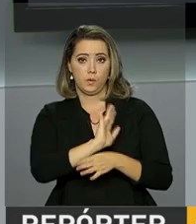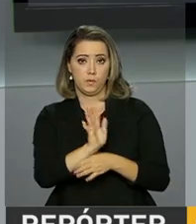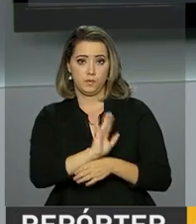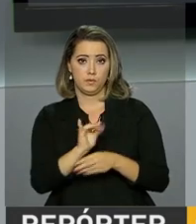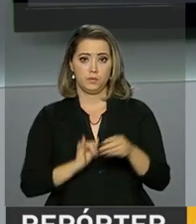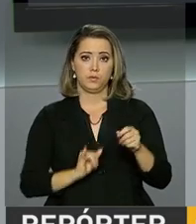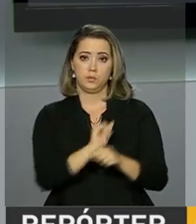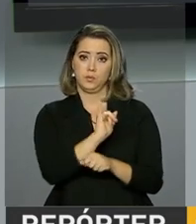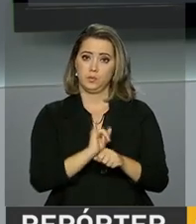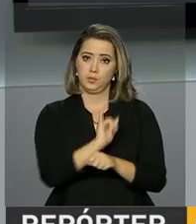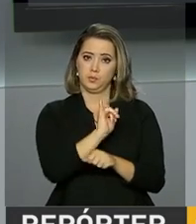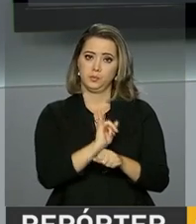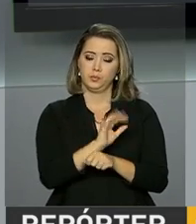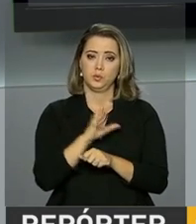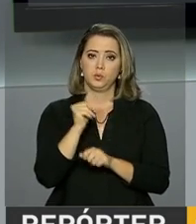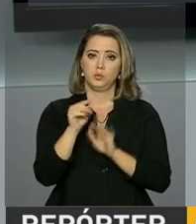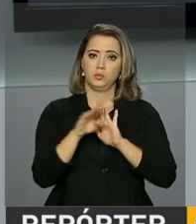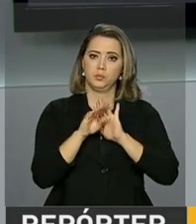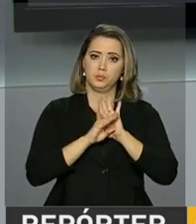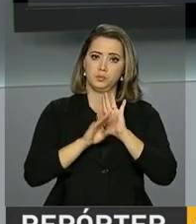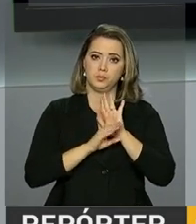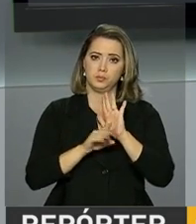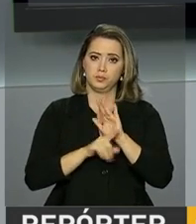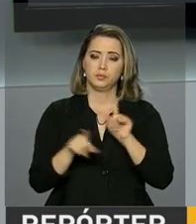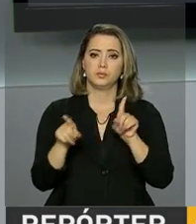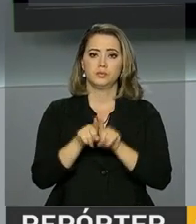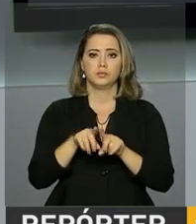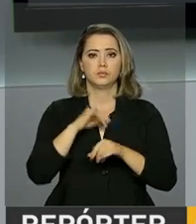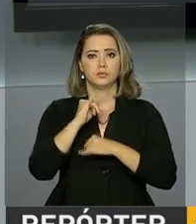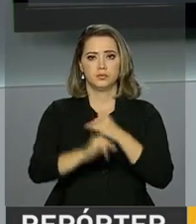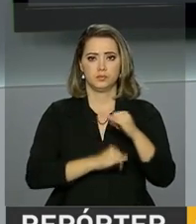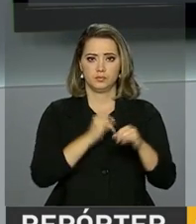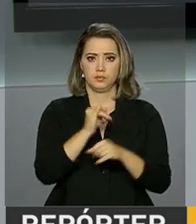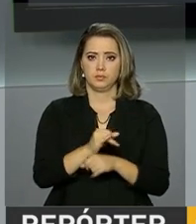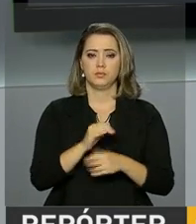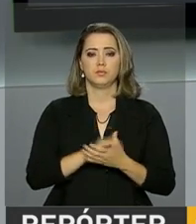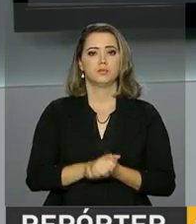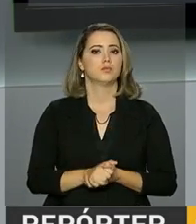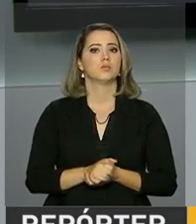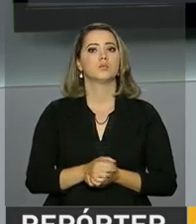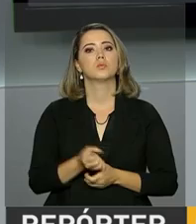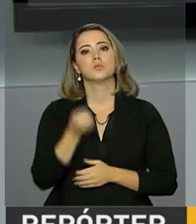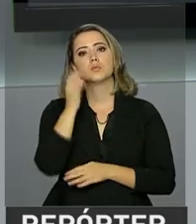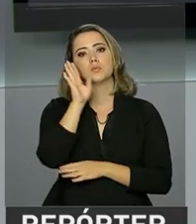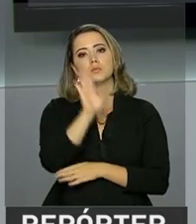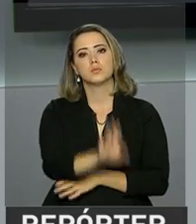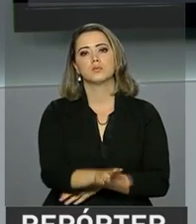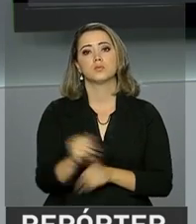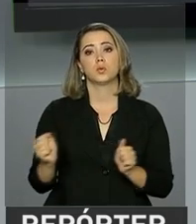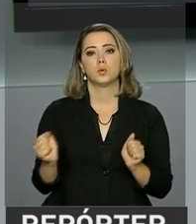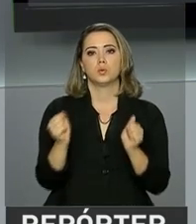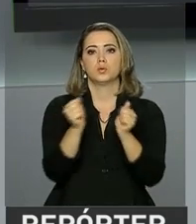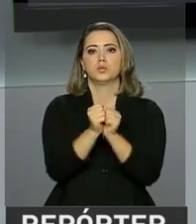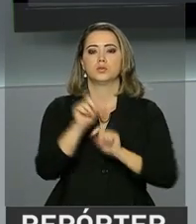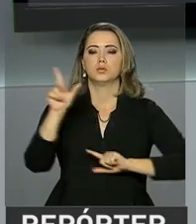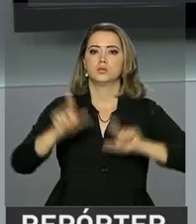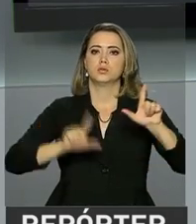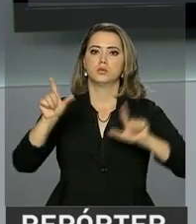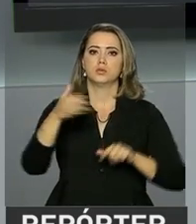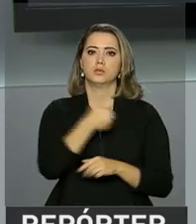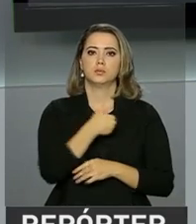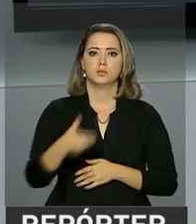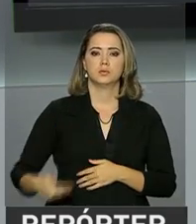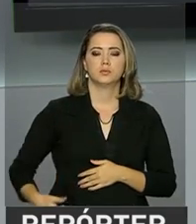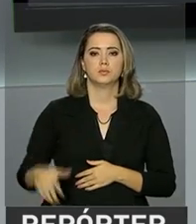nossas reportagens no YouTube e toda a nossa programação também está na internet uma ótima tarde para você e continue com a